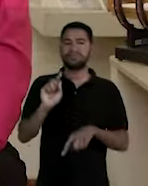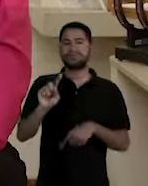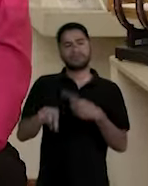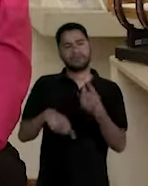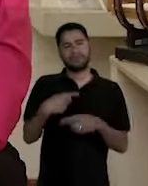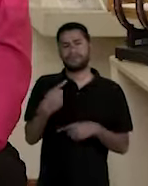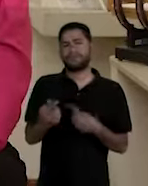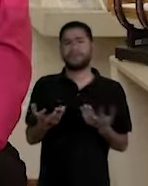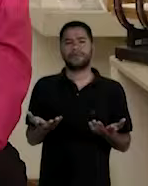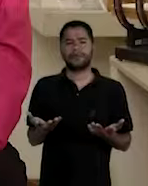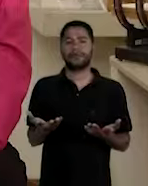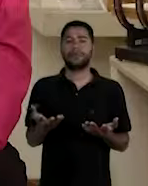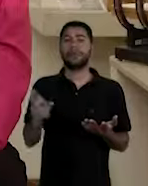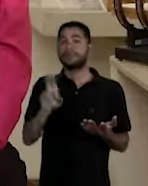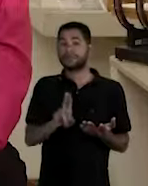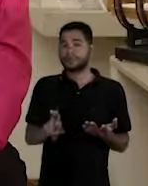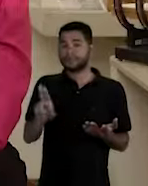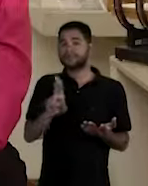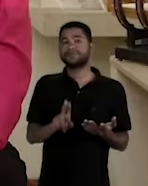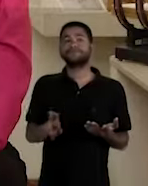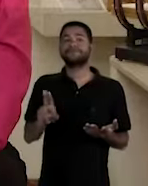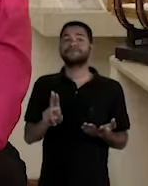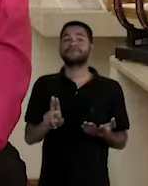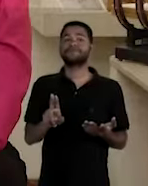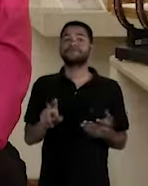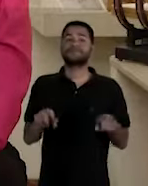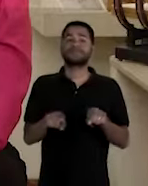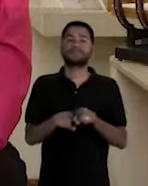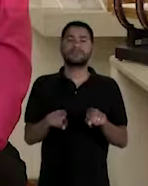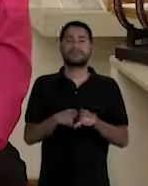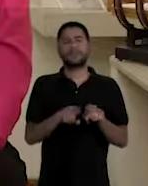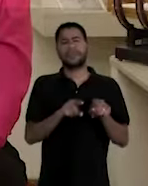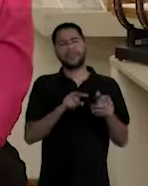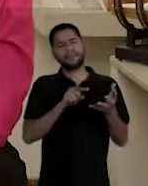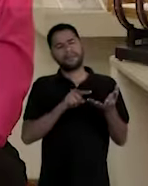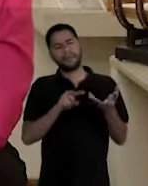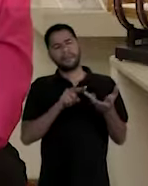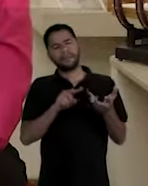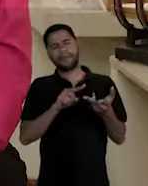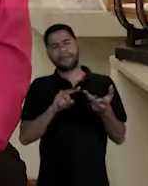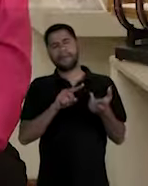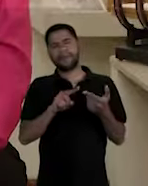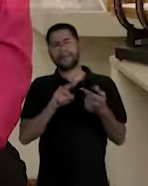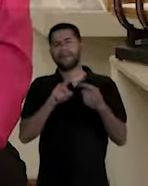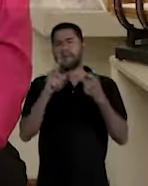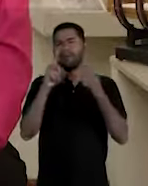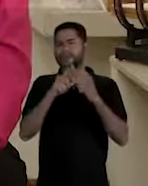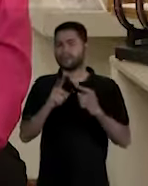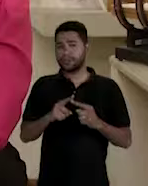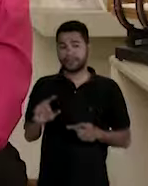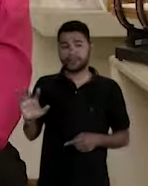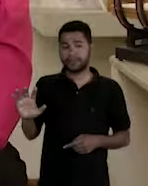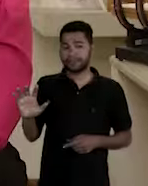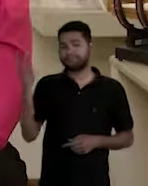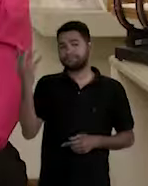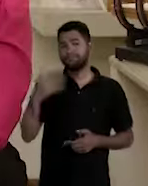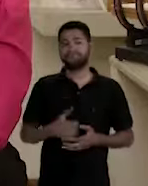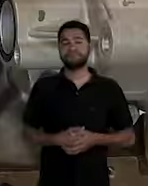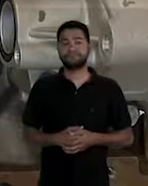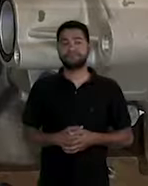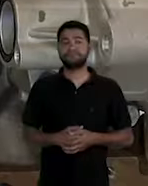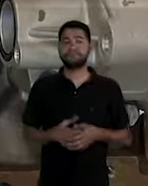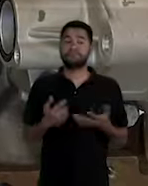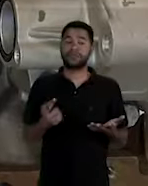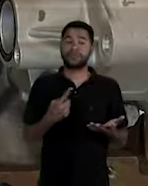isso foi aplicado, né, foi levado para diversos tipos de situação que, vamos dizer